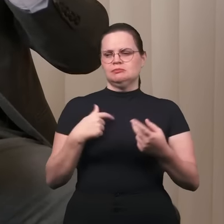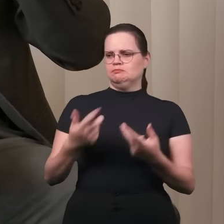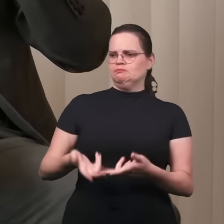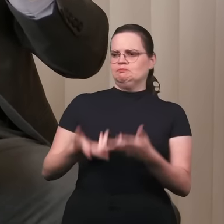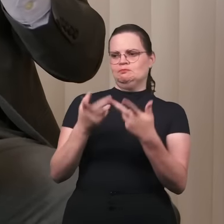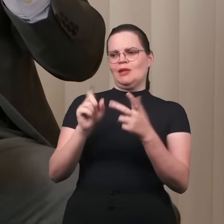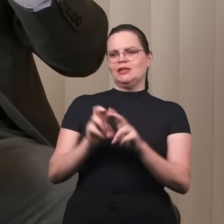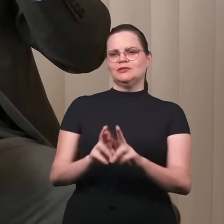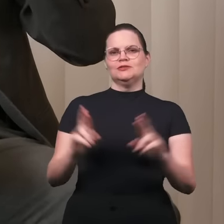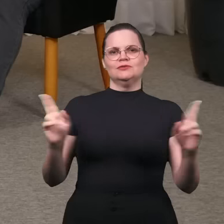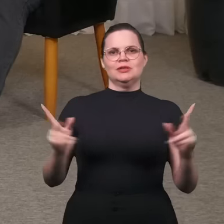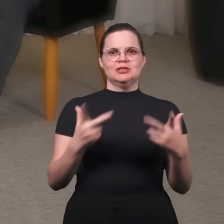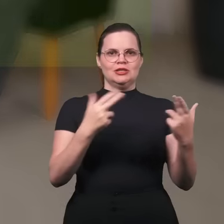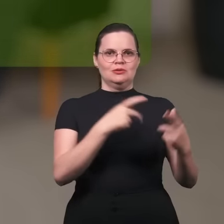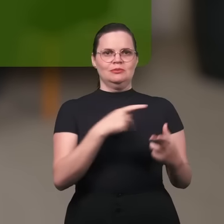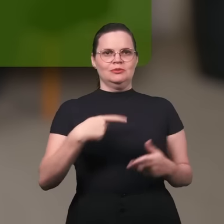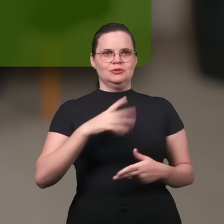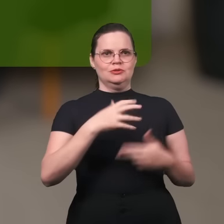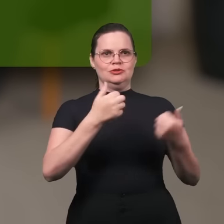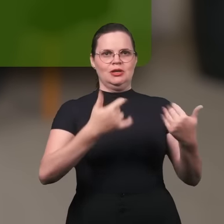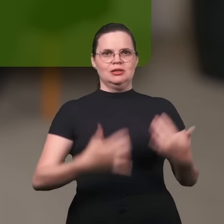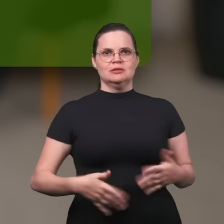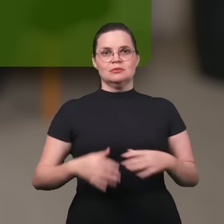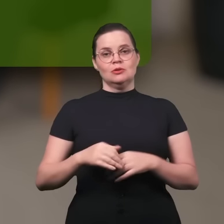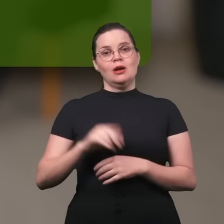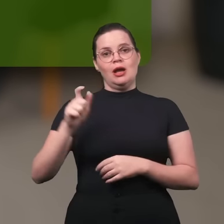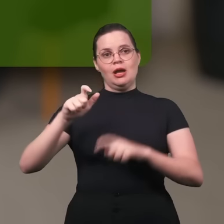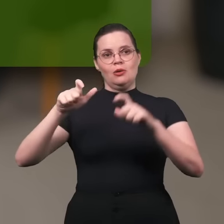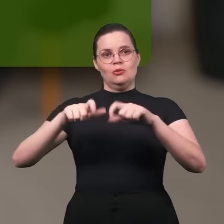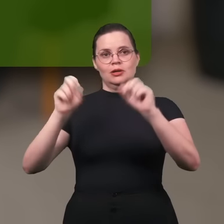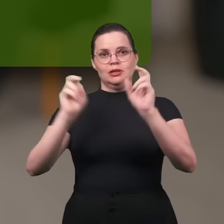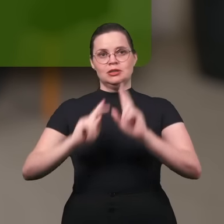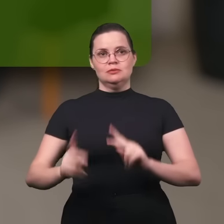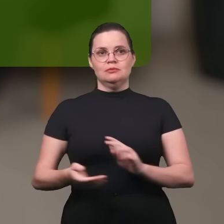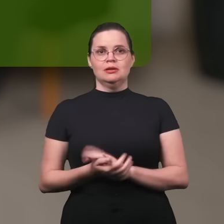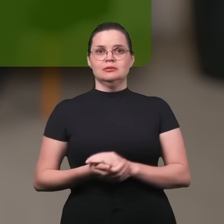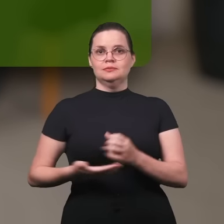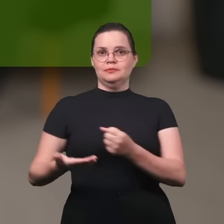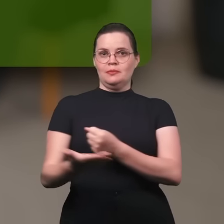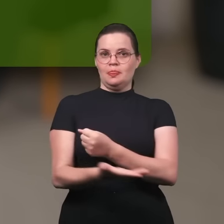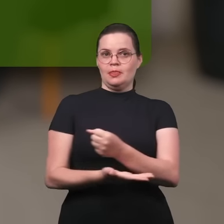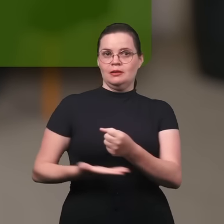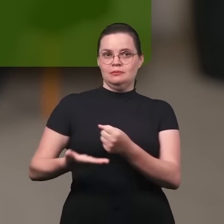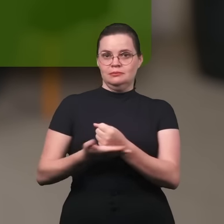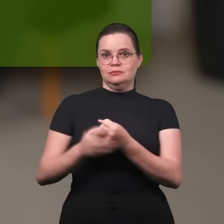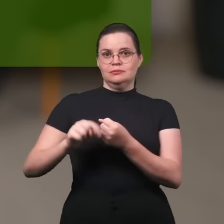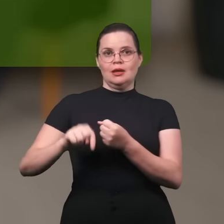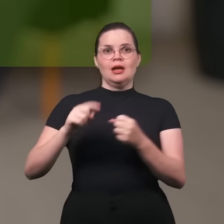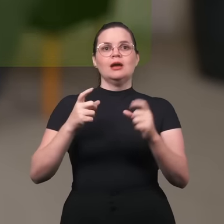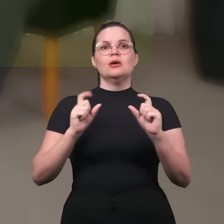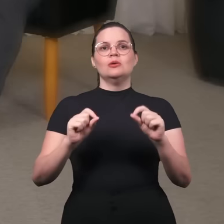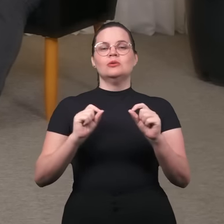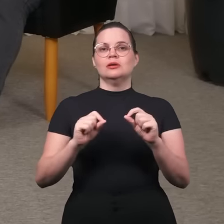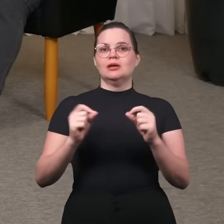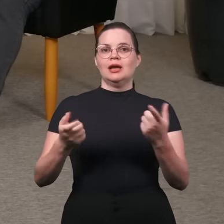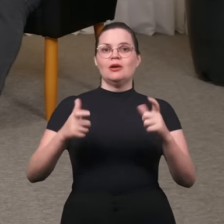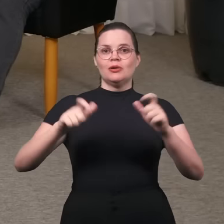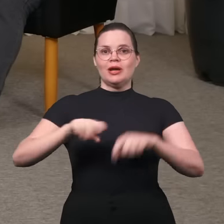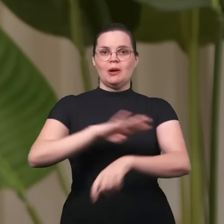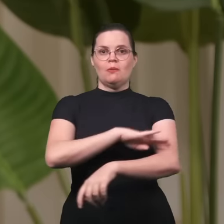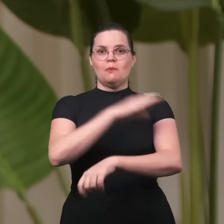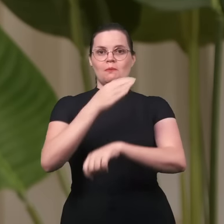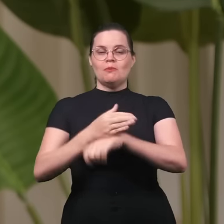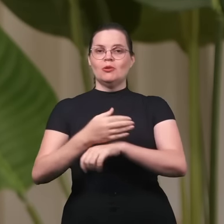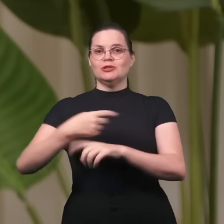cidade de paz. O seu fundamento está nos seus montes santos. Começa assim o Salmo 87 de pastor